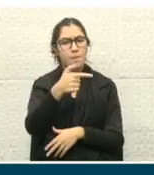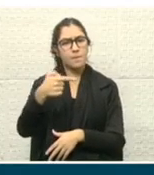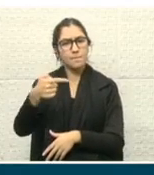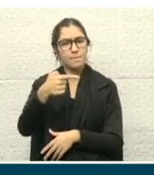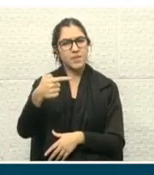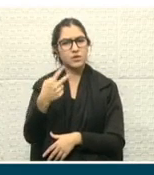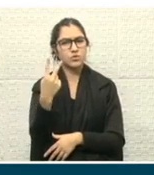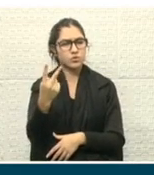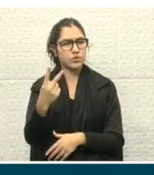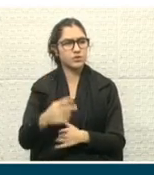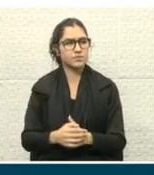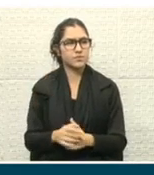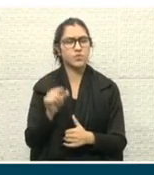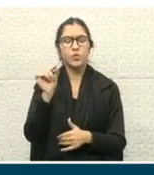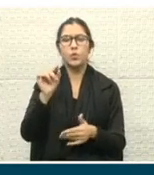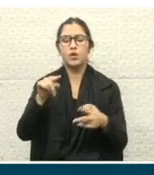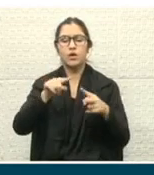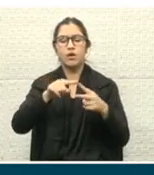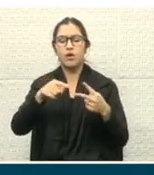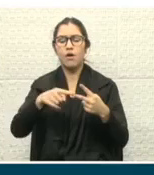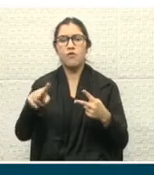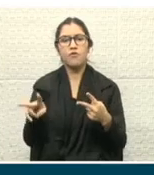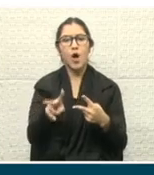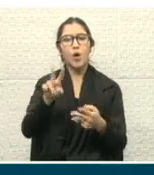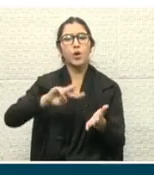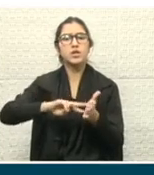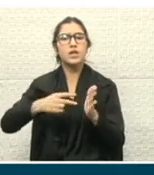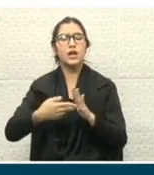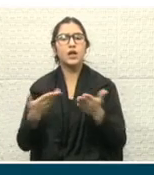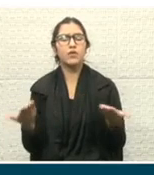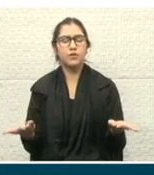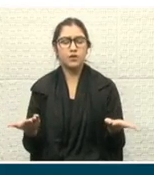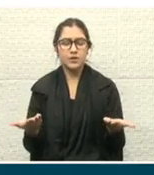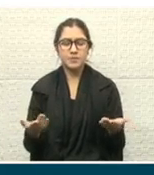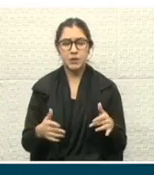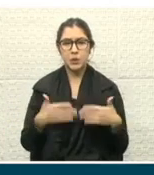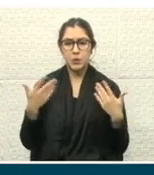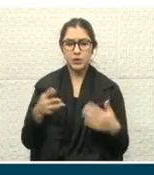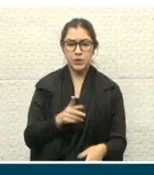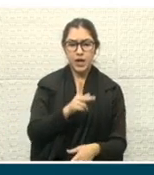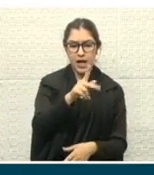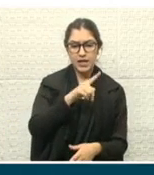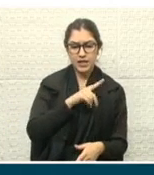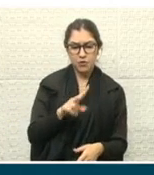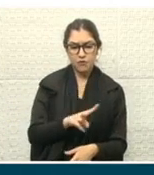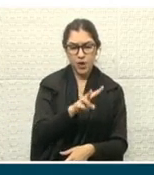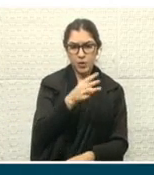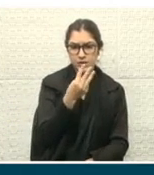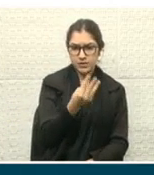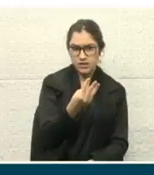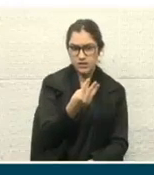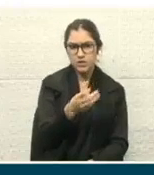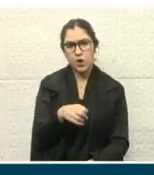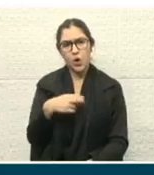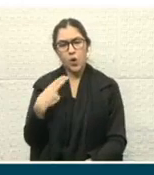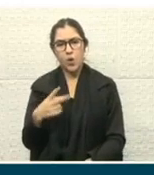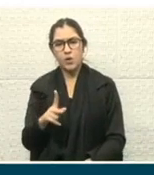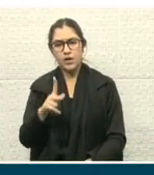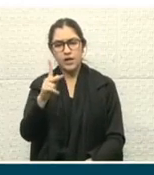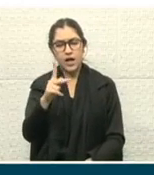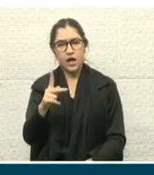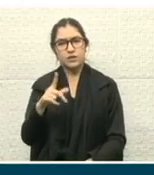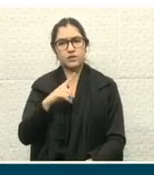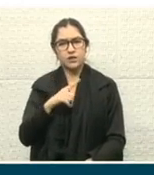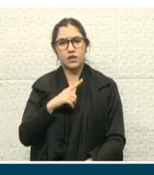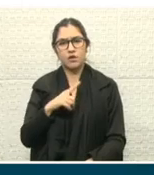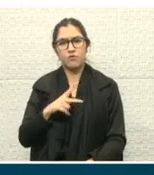menos 2. O que esses valores significam? Quando k assume o valor 3 ou k